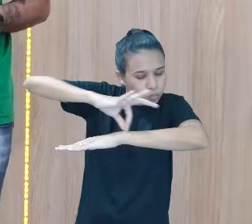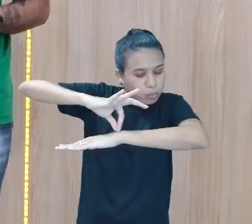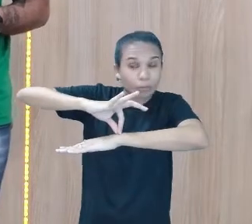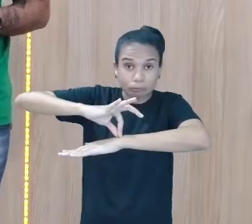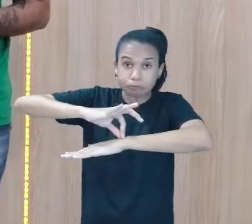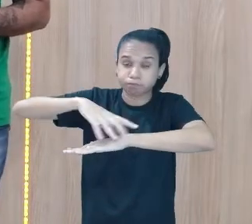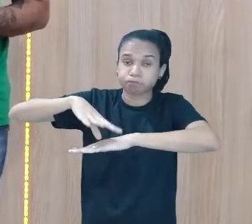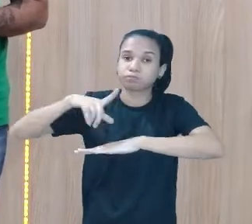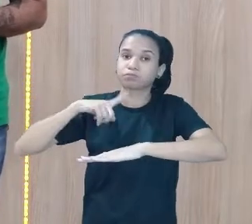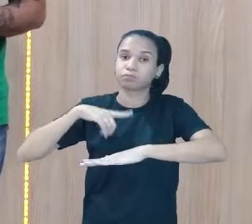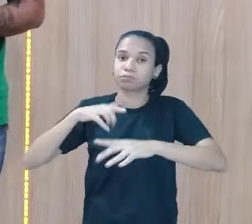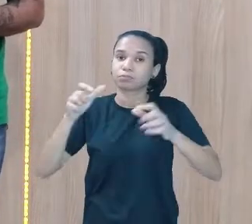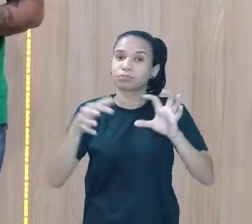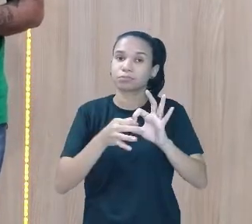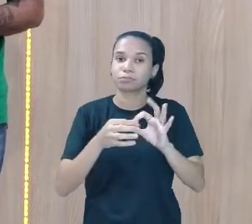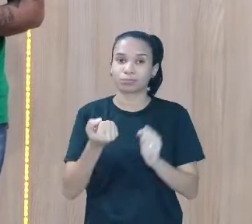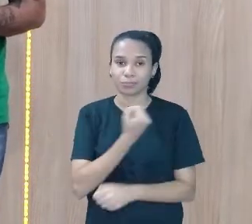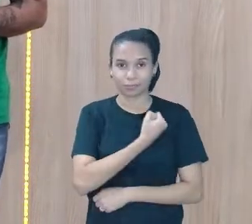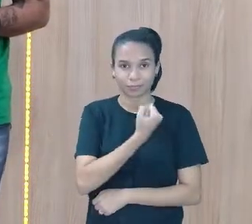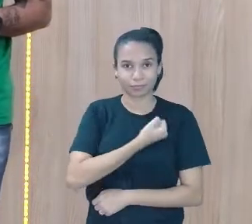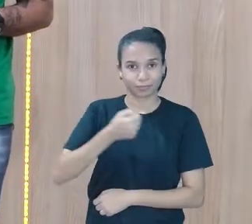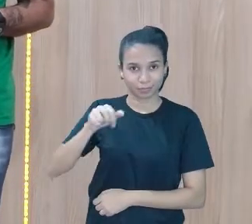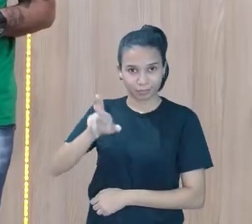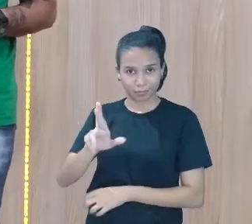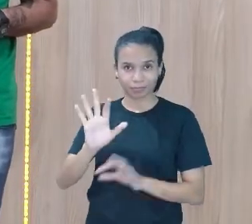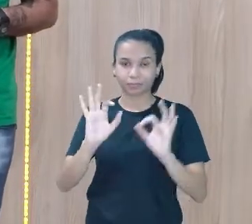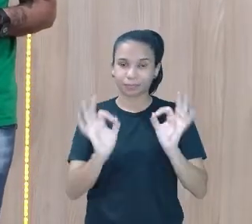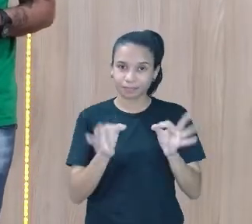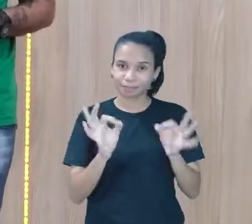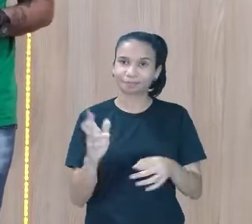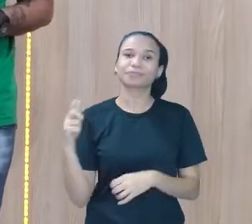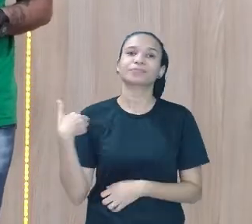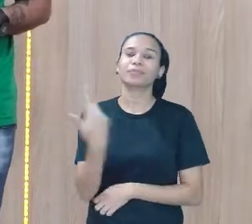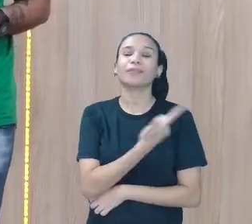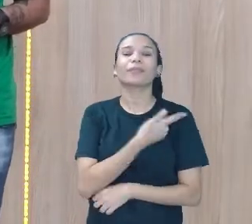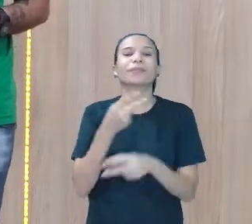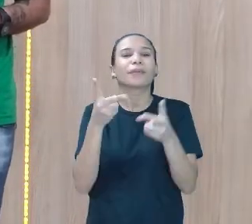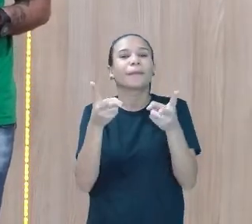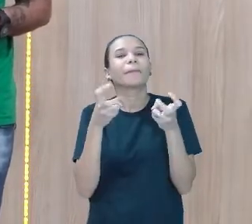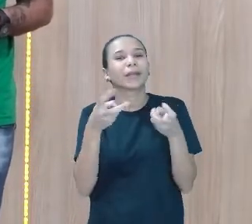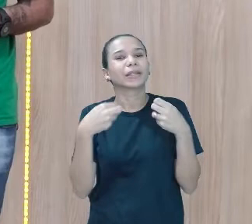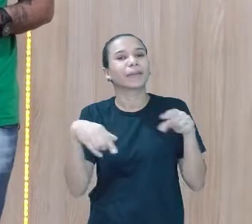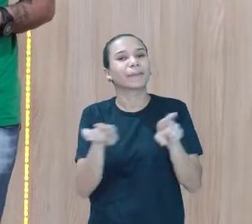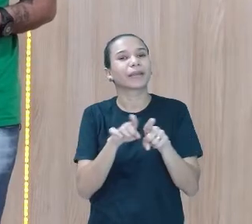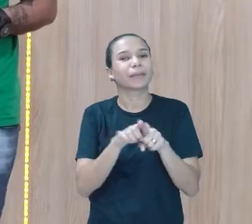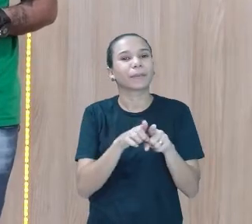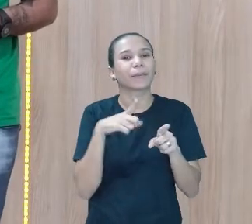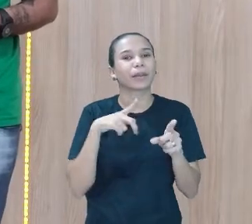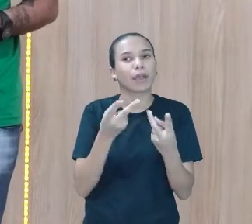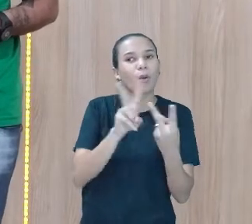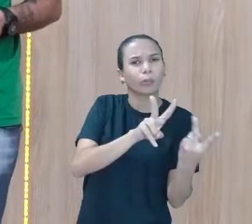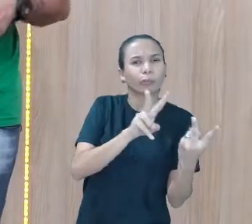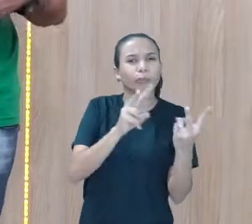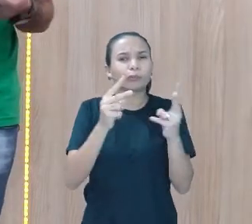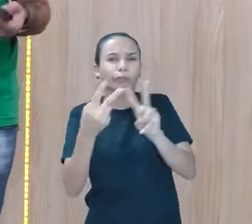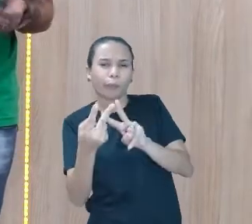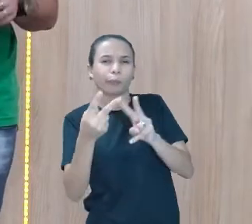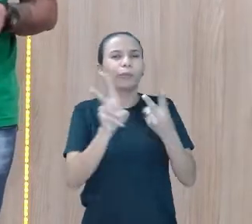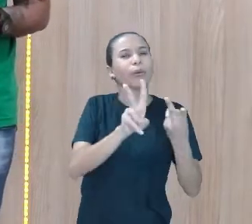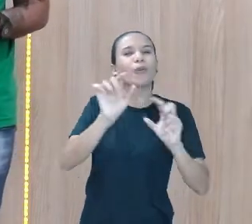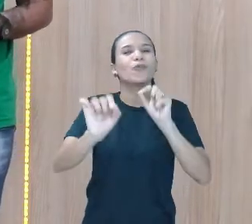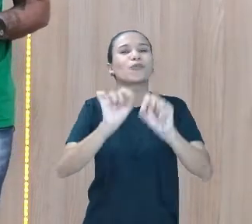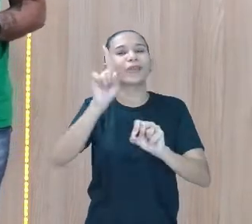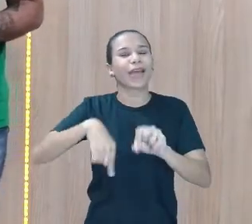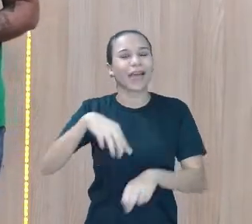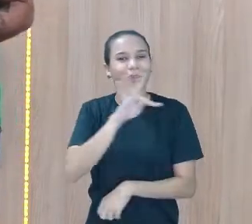que corresponde a esse número racional, tá certo? E a gente vai perceber que essas passagens aí são